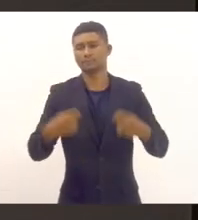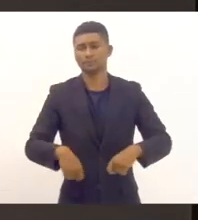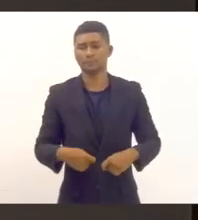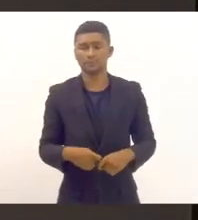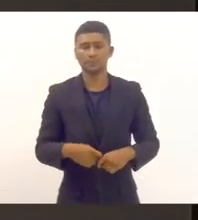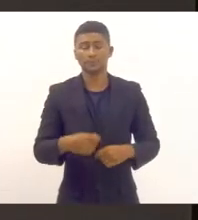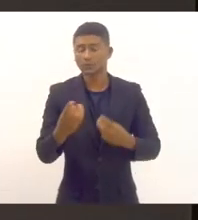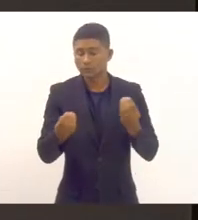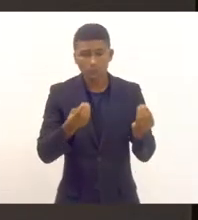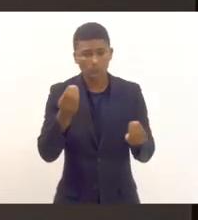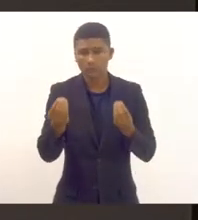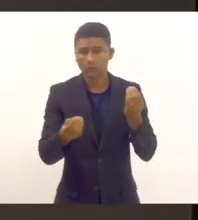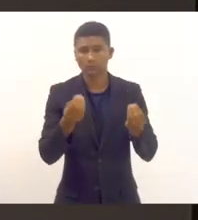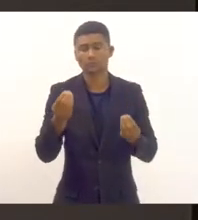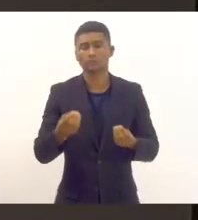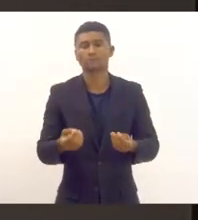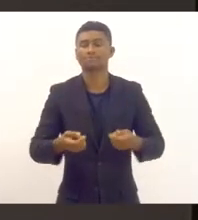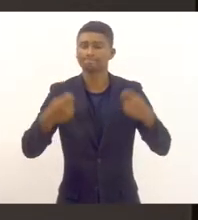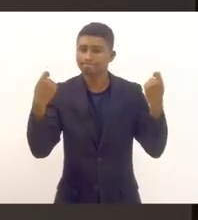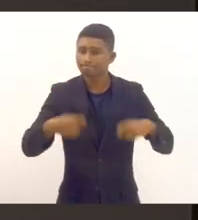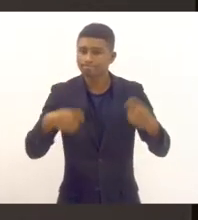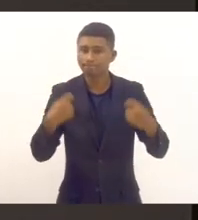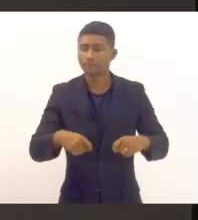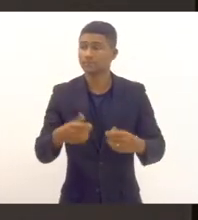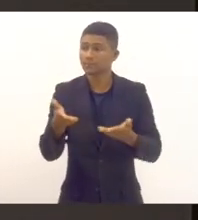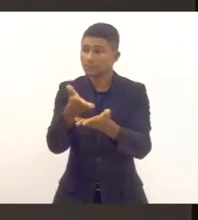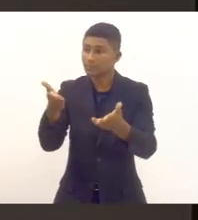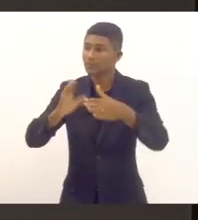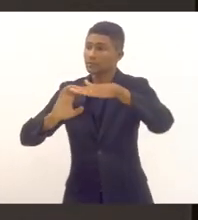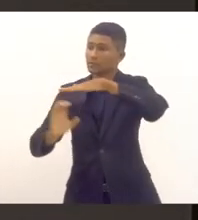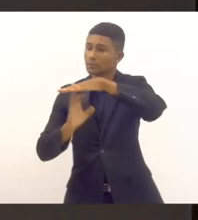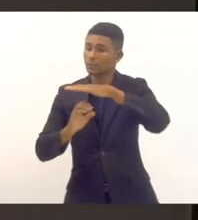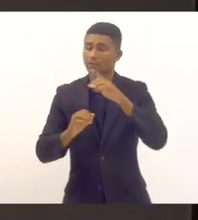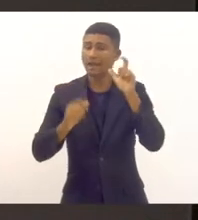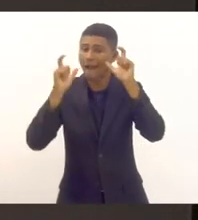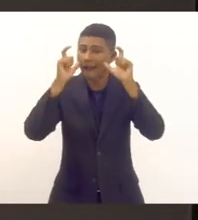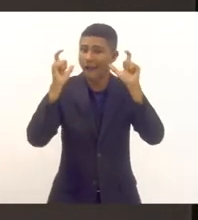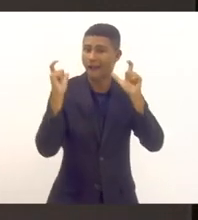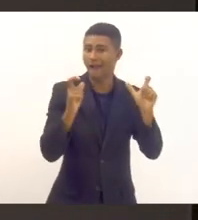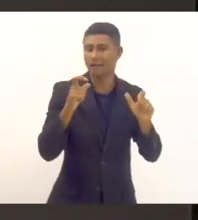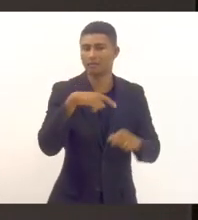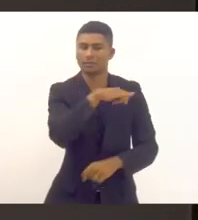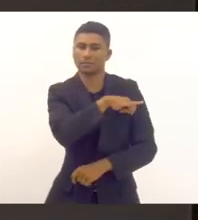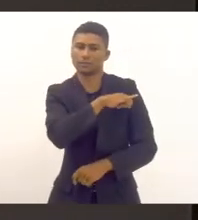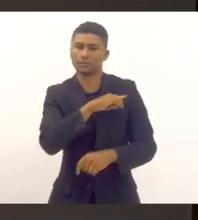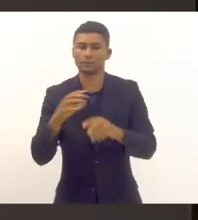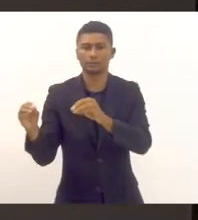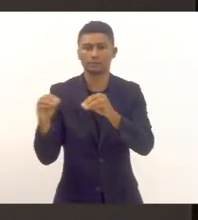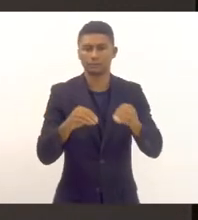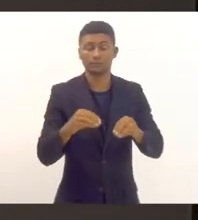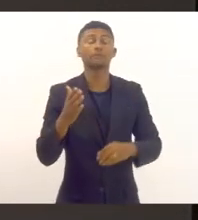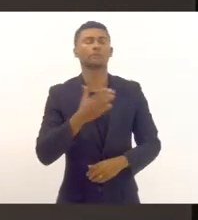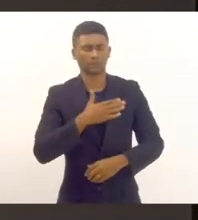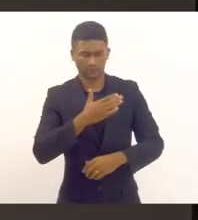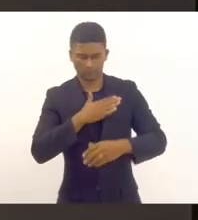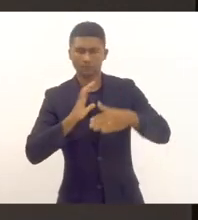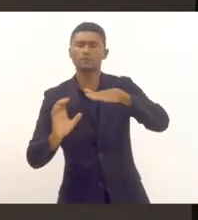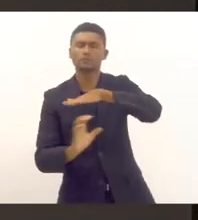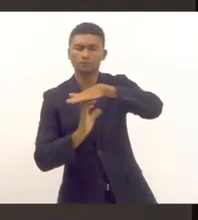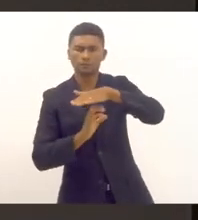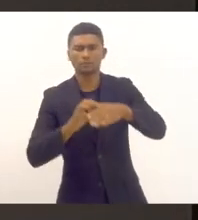a gente conseguir atrair empresário aqui para dentro do Rio de Janeiro. A minha empresa, eu tenho certeza, Max